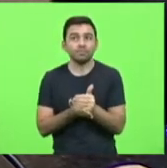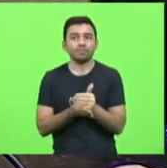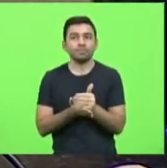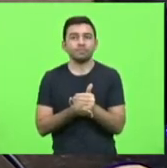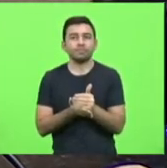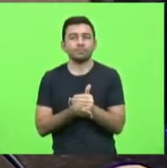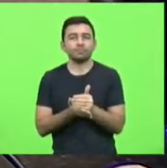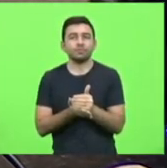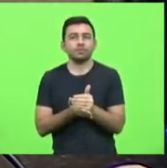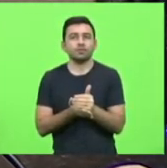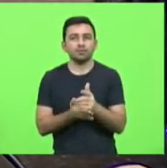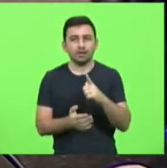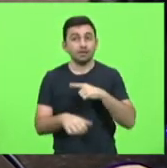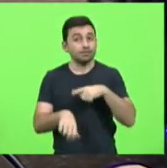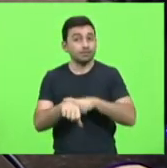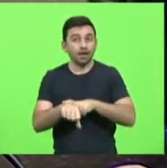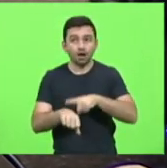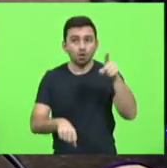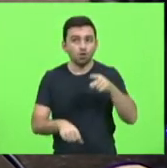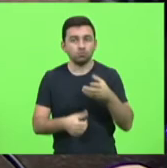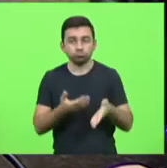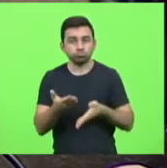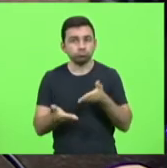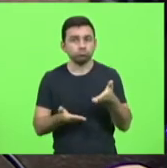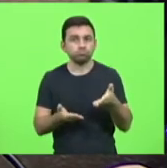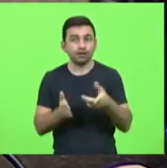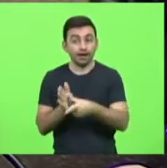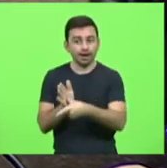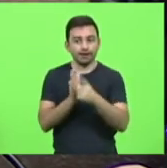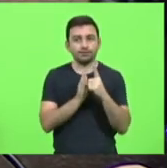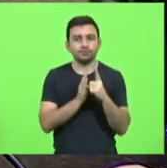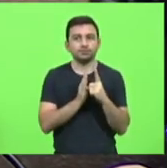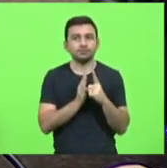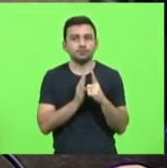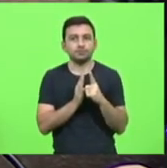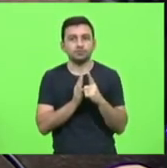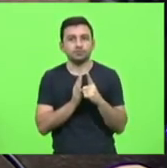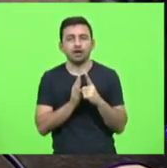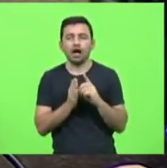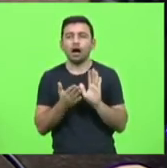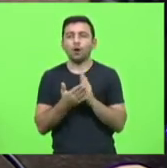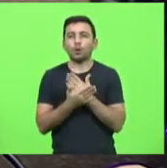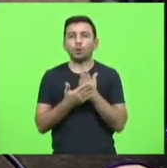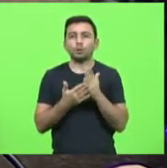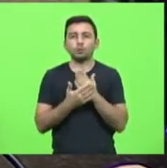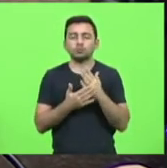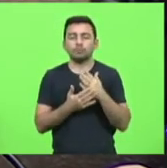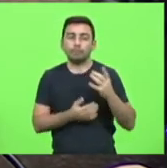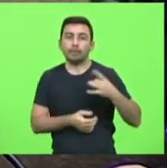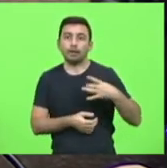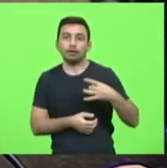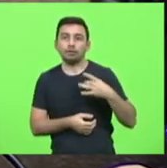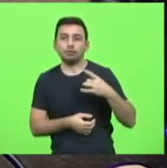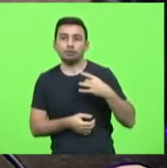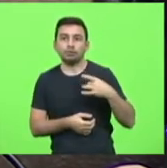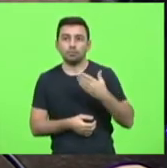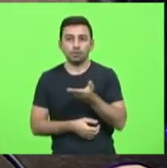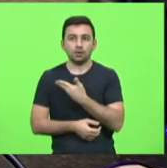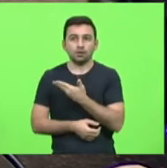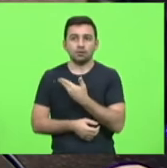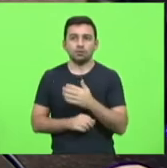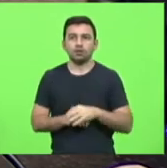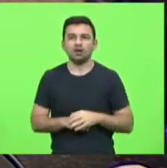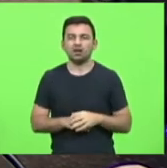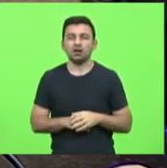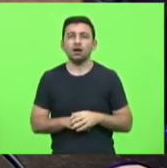fazendo tratamento imediato, porque precoce machuca o ouvido de alguns colegas, estão usando